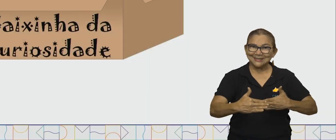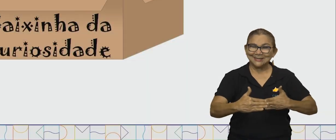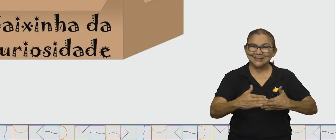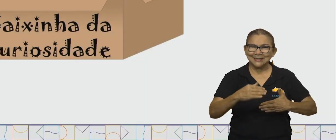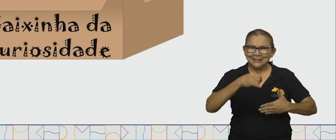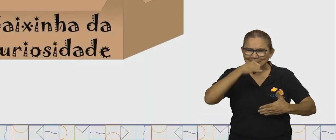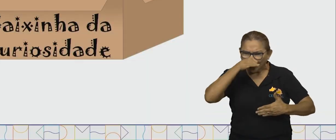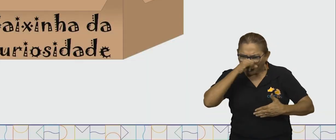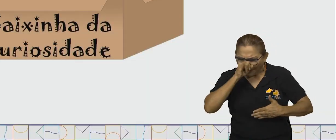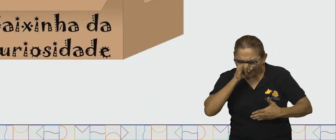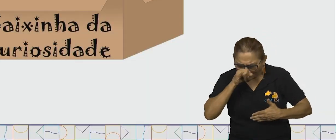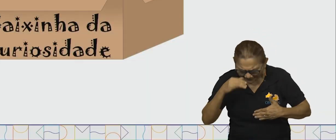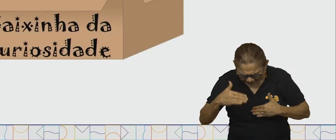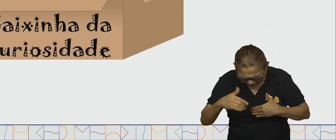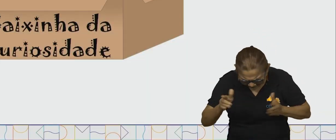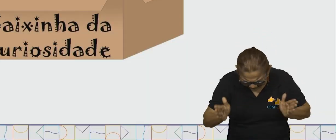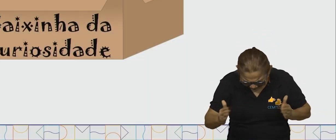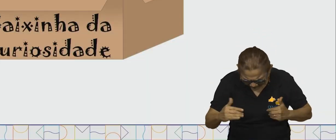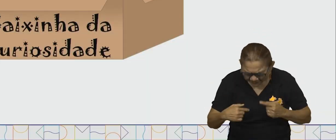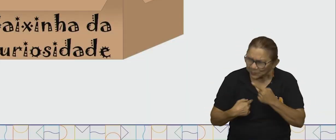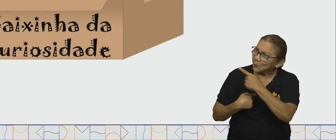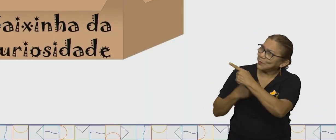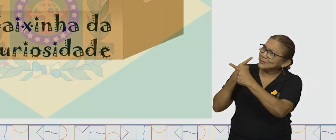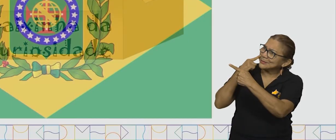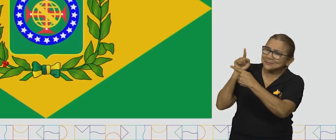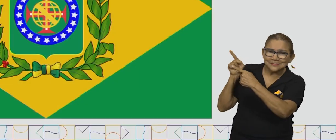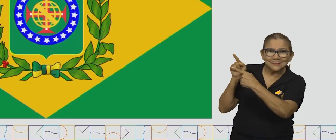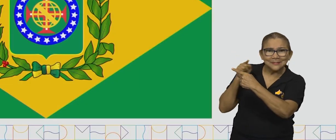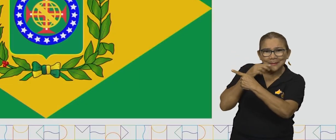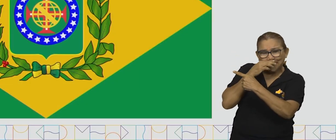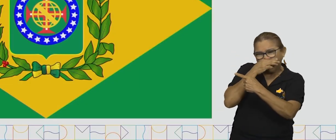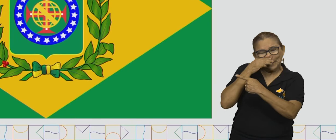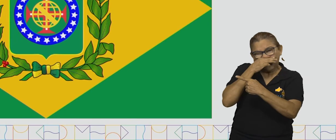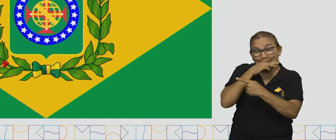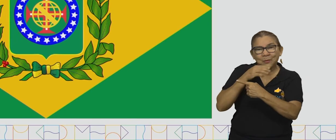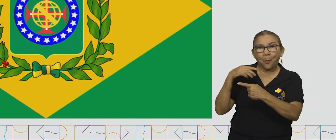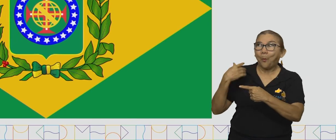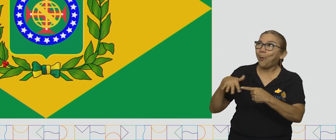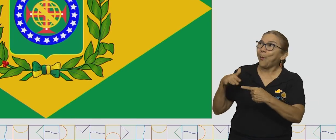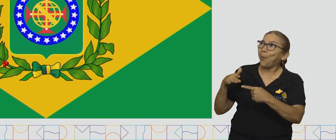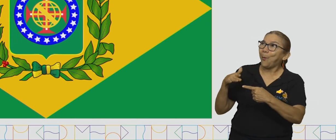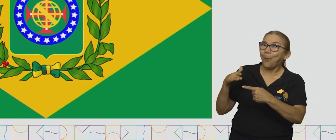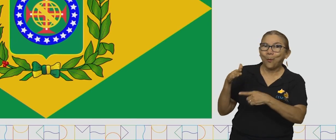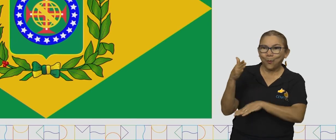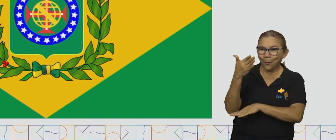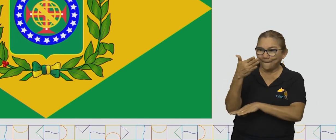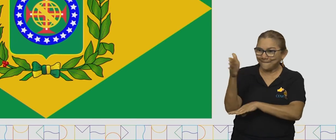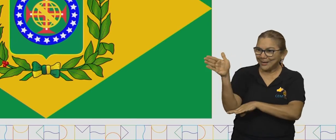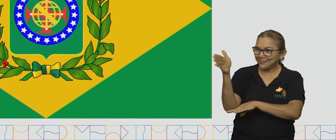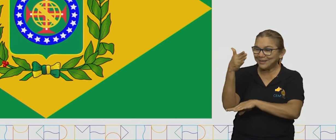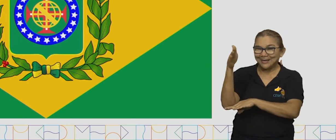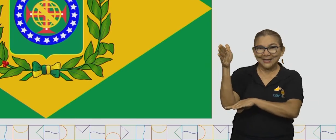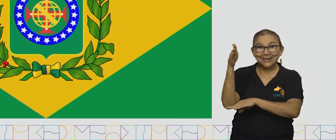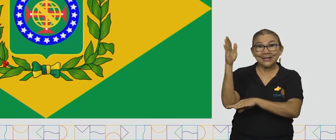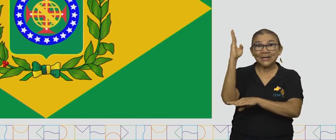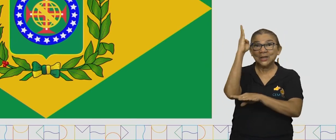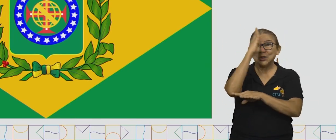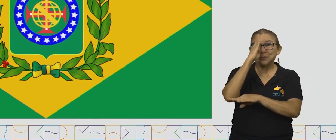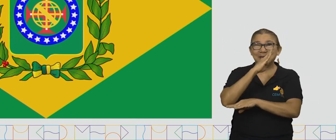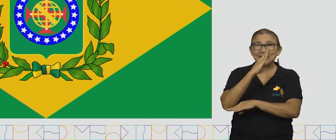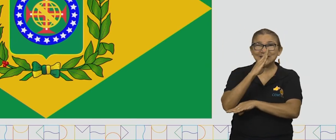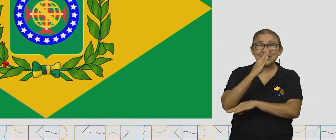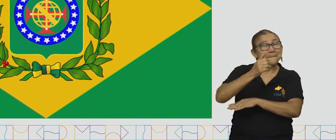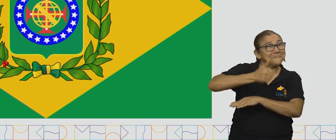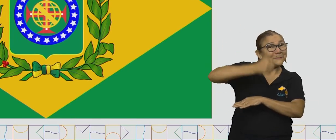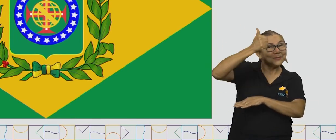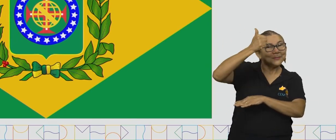E hoje nossa caixinha vai falar sobre... Opa! A bandeira do Brasil Imperial é muito parecida com a nossa